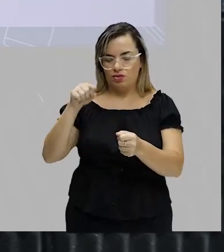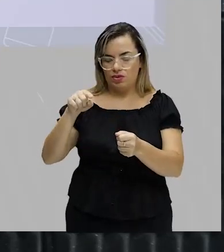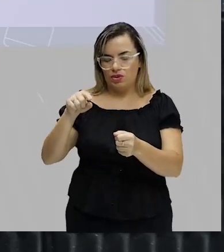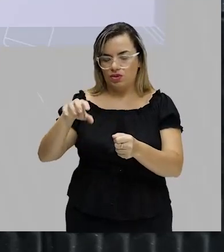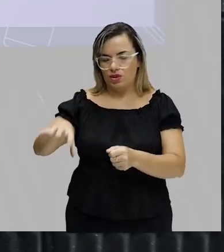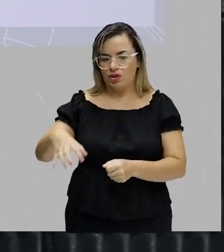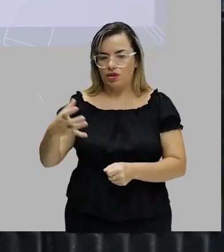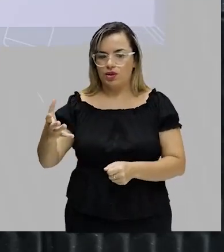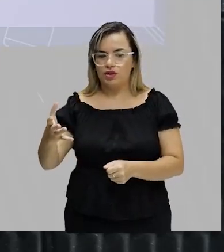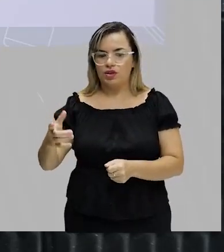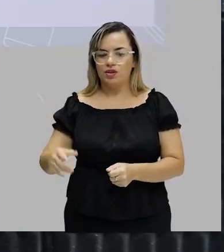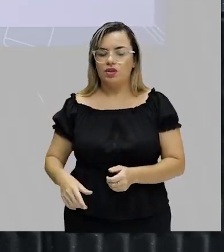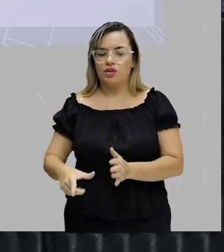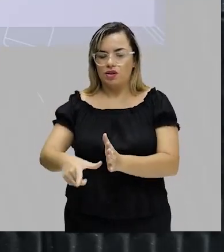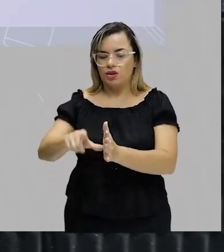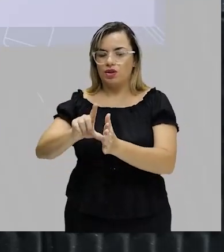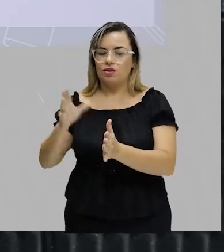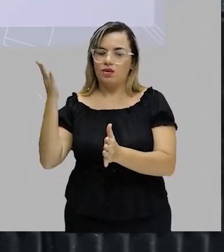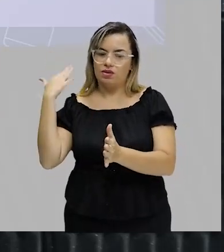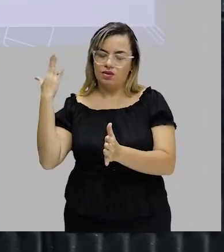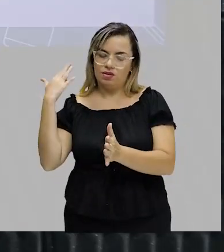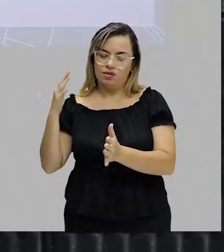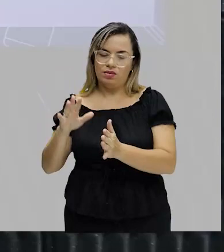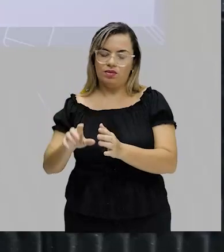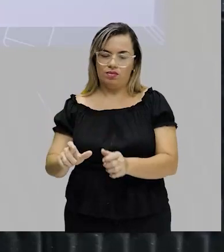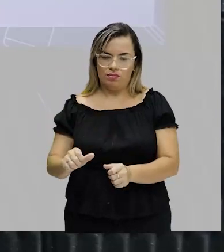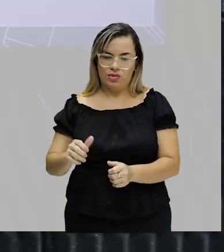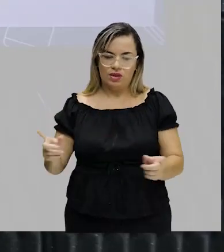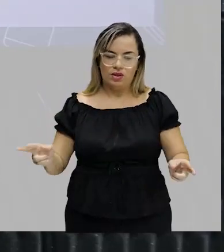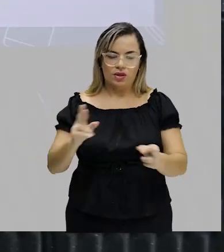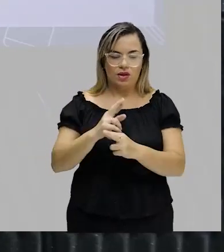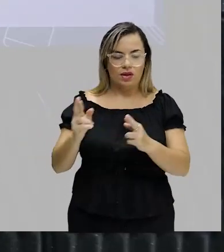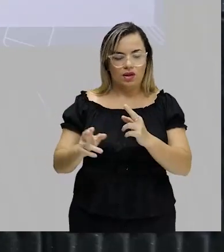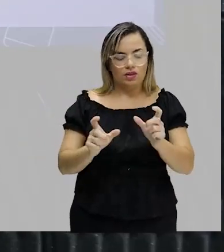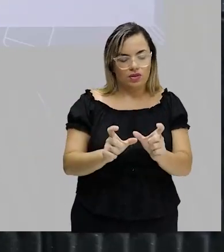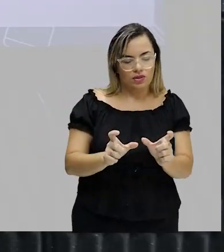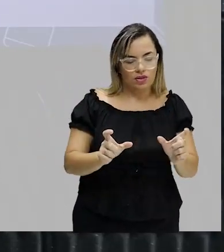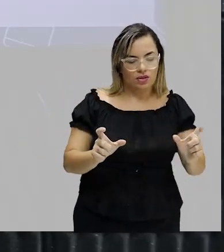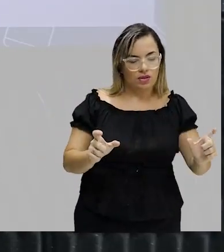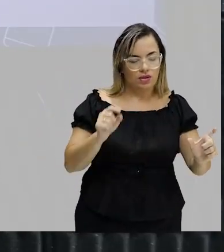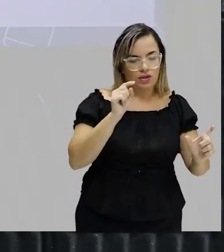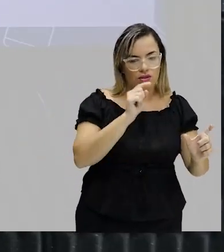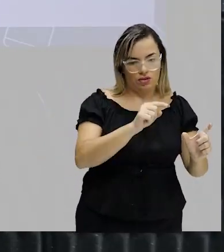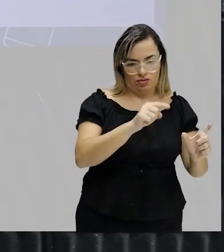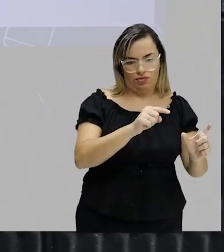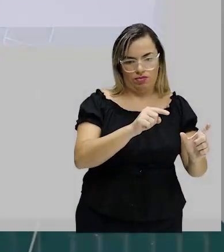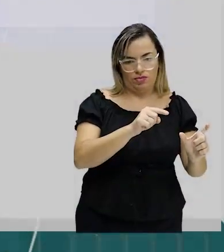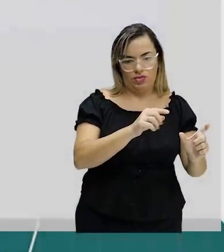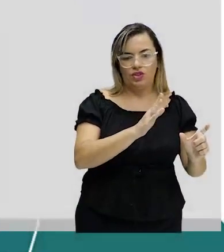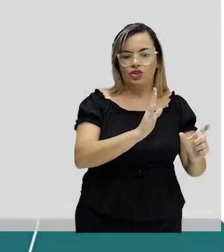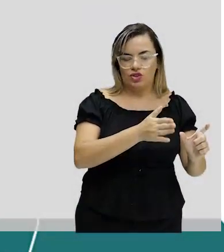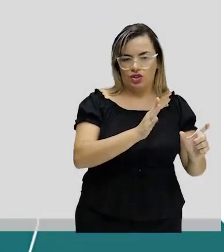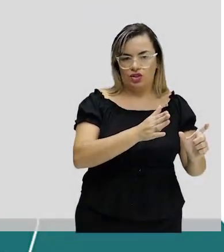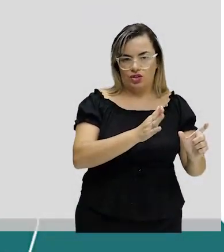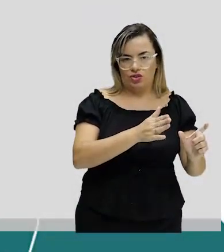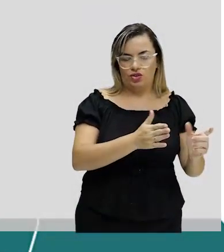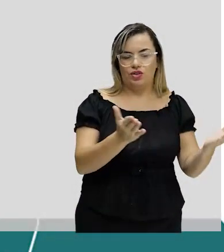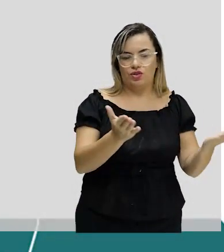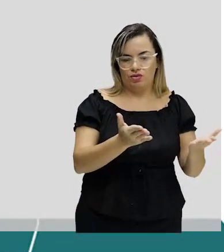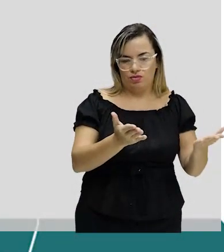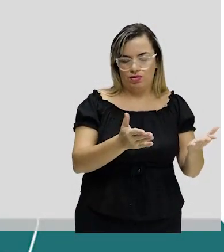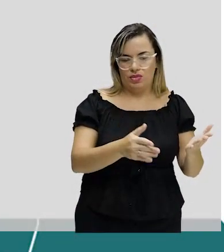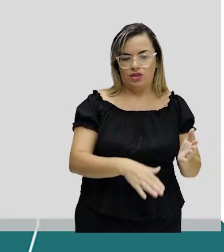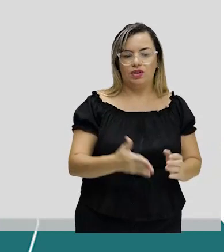uma outra ação também no passado. Então, passado perfeito vai ser usado para essa circunstância. Outro